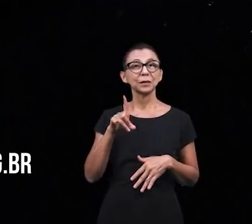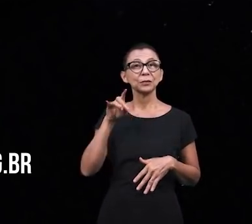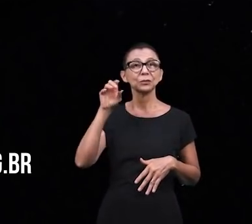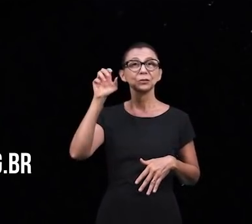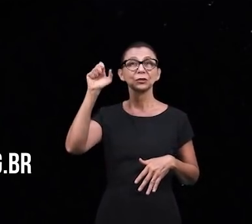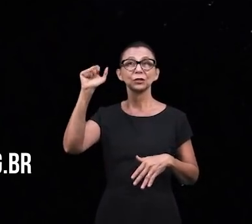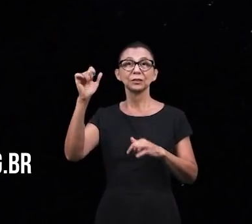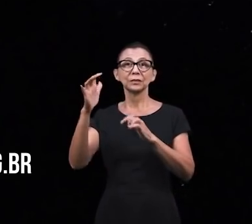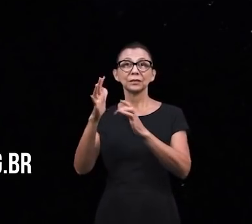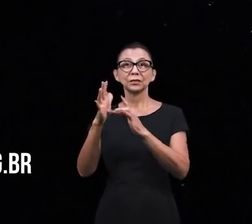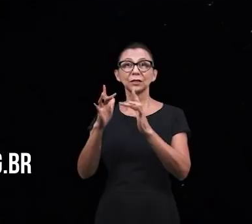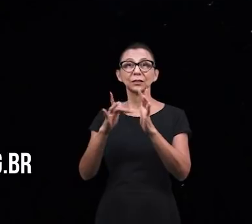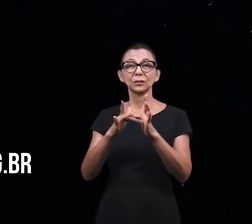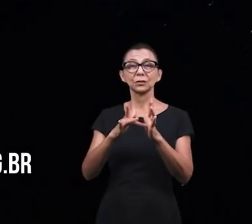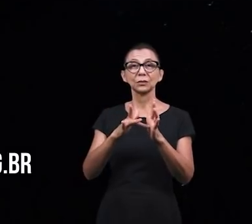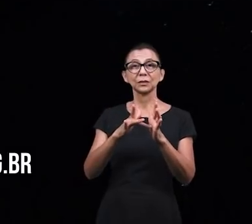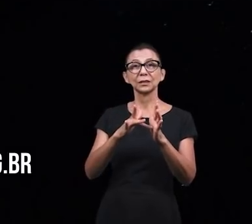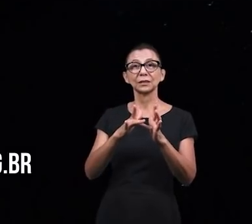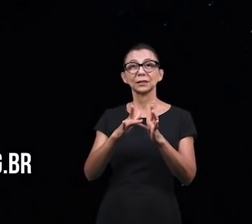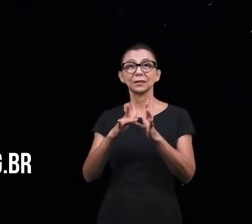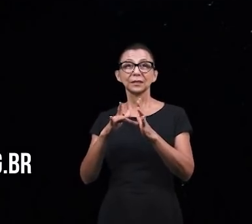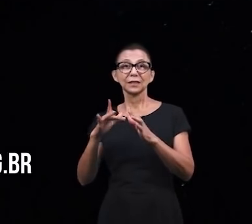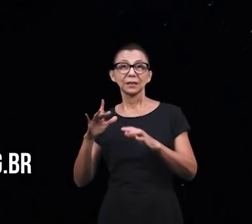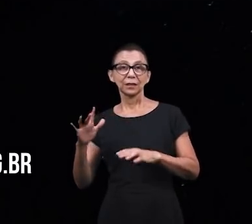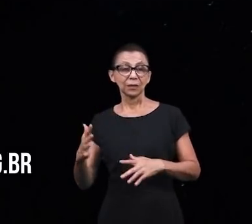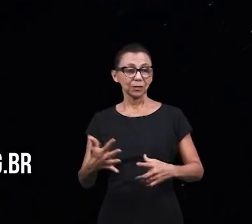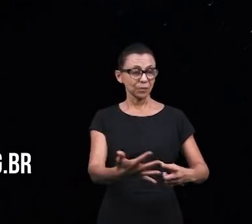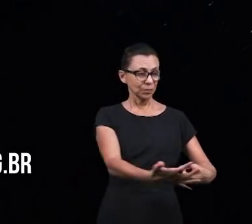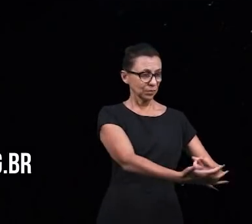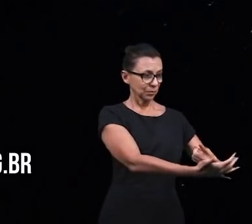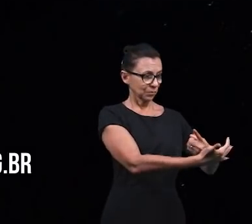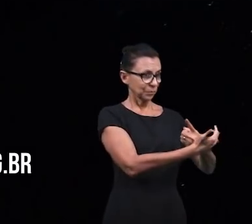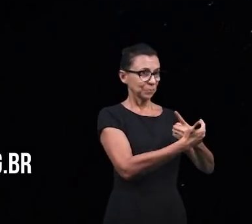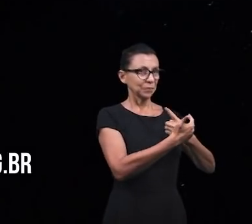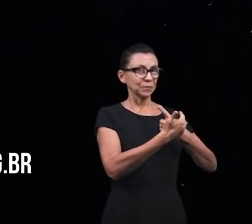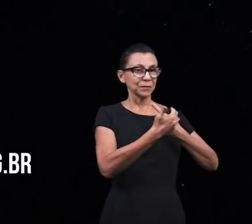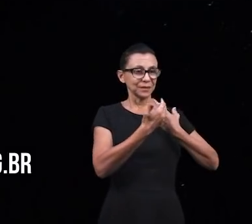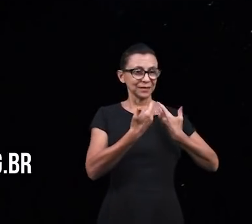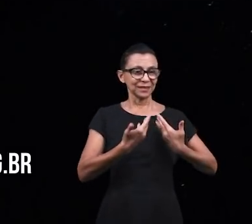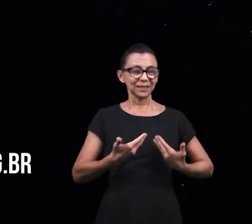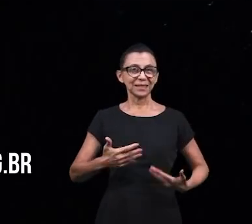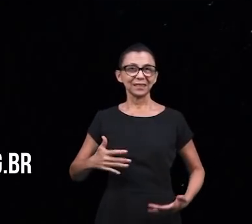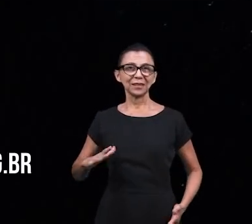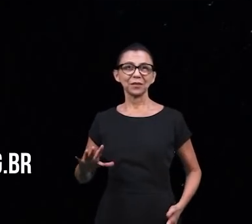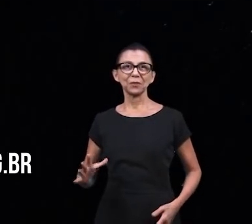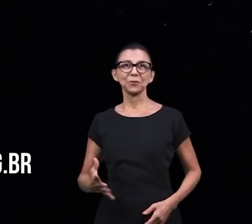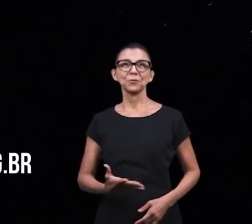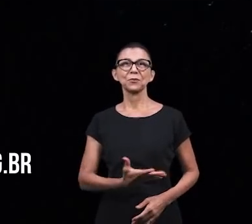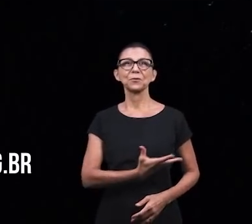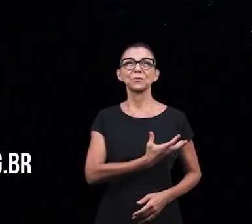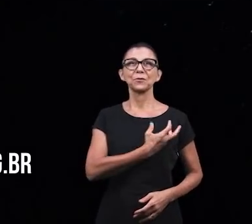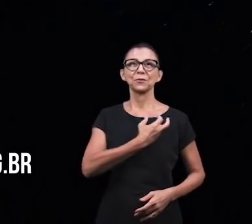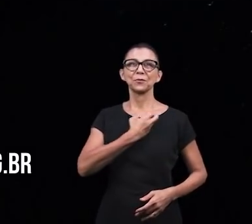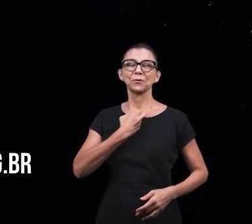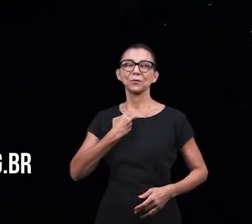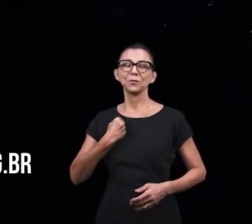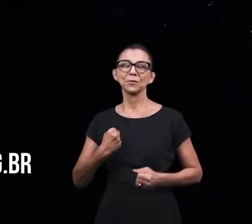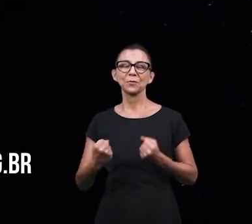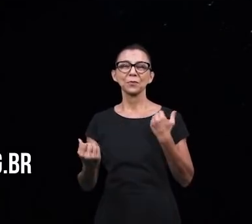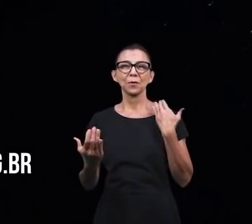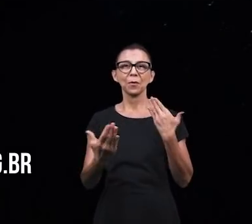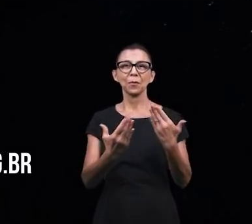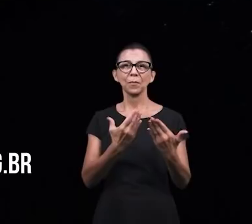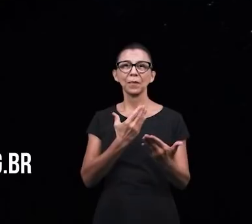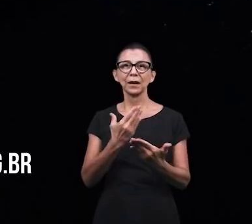Salvador me achou. Tal como a flor que no jardim